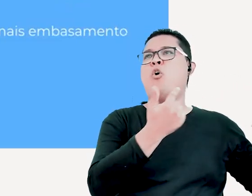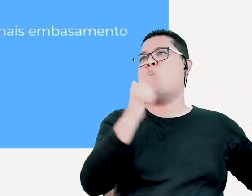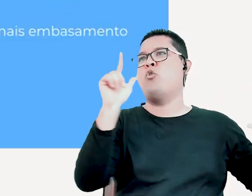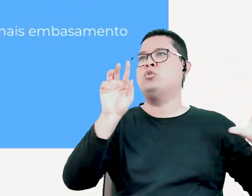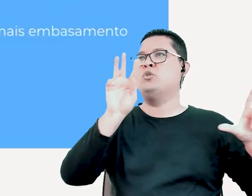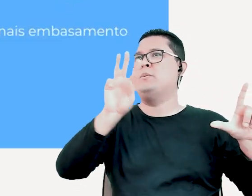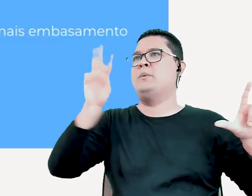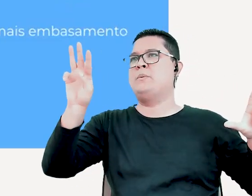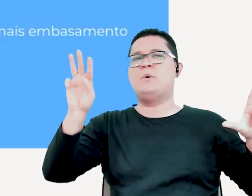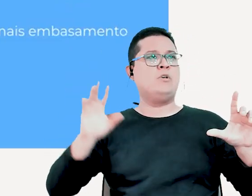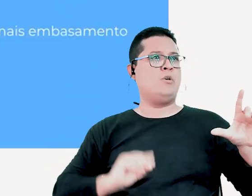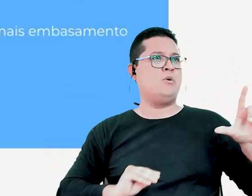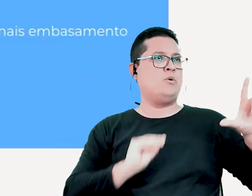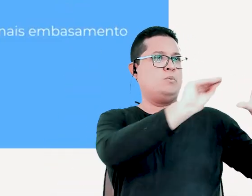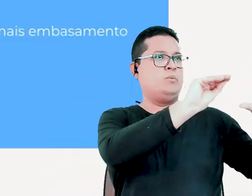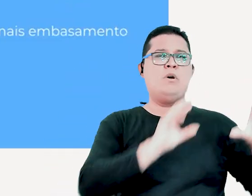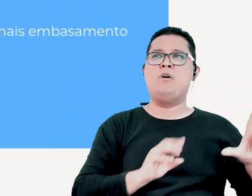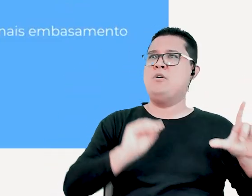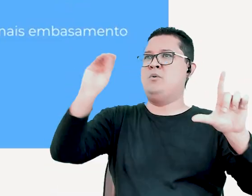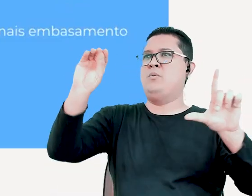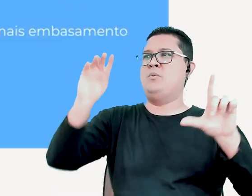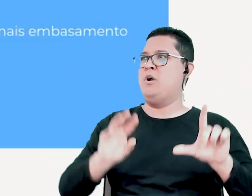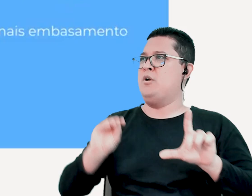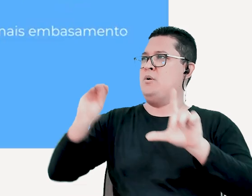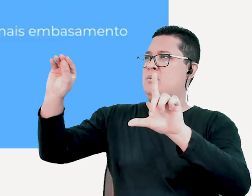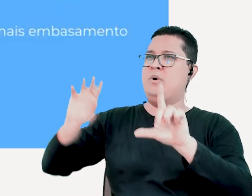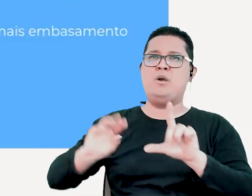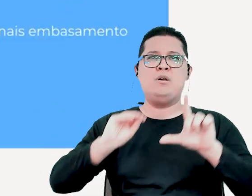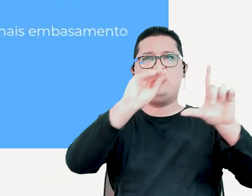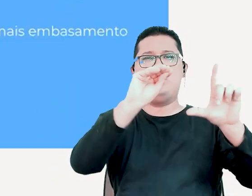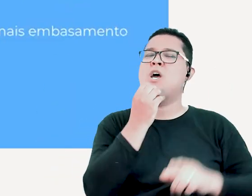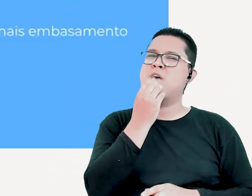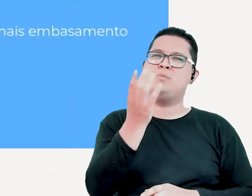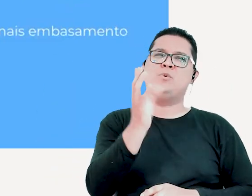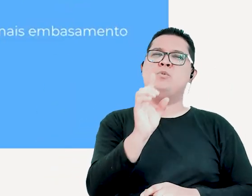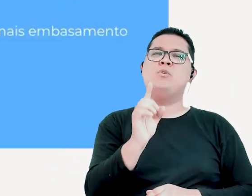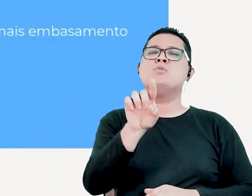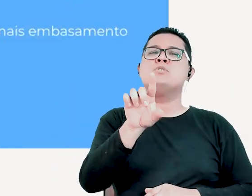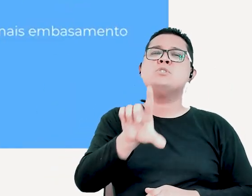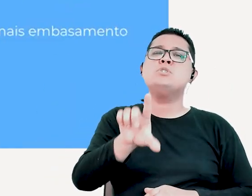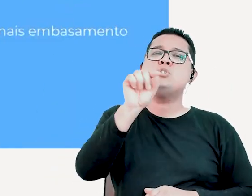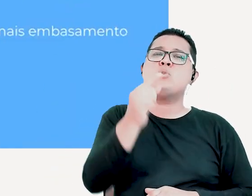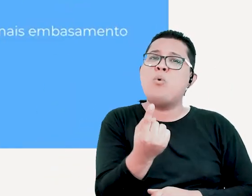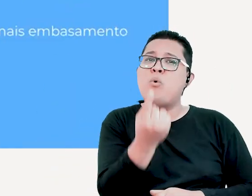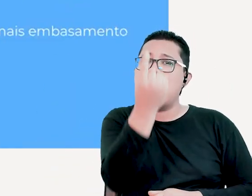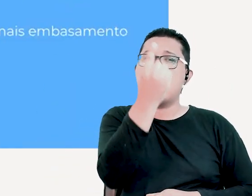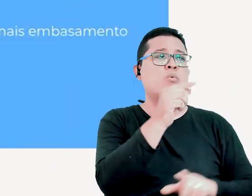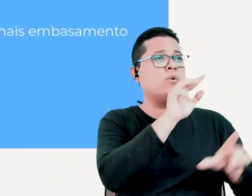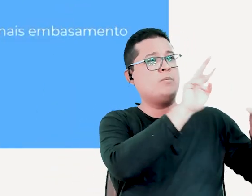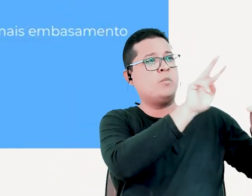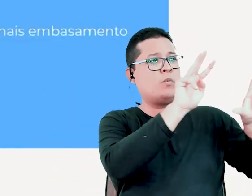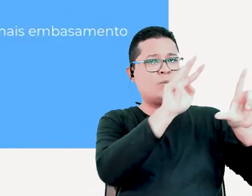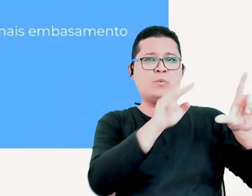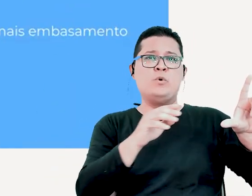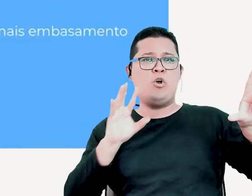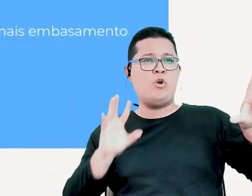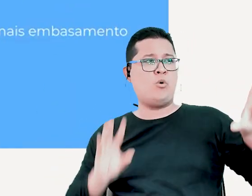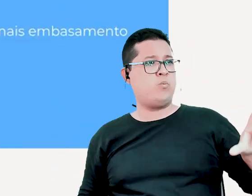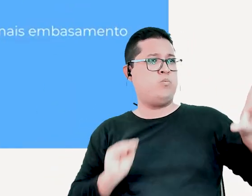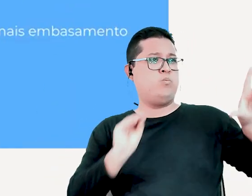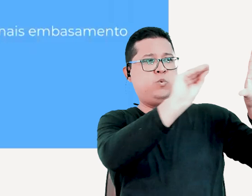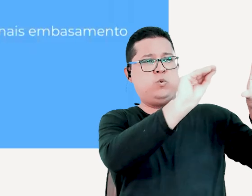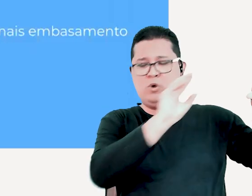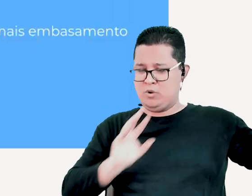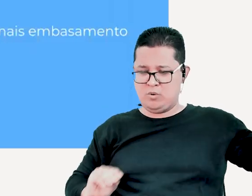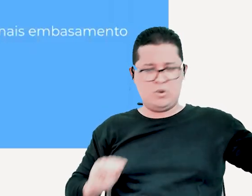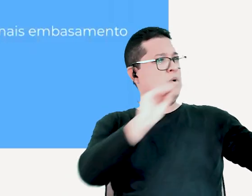você tem. Enfim, é importante a gente escolher uma plataforma para dar voz a essa parte de Content Ops